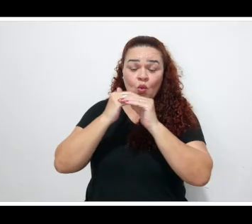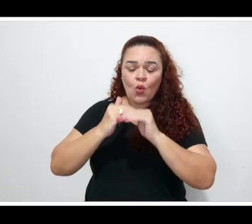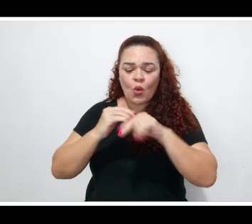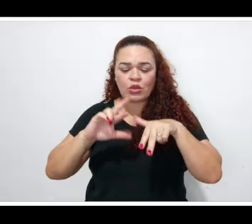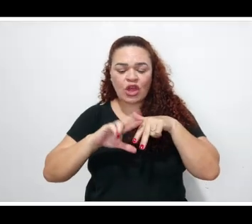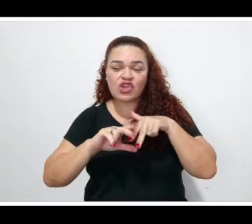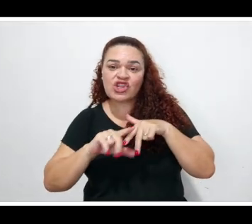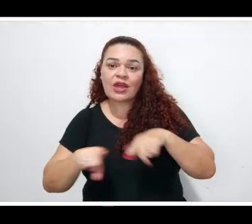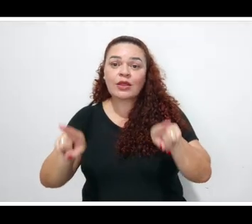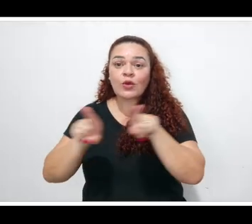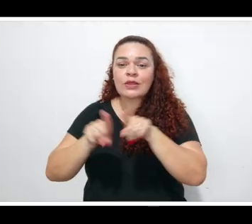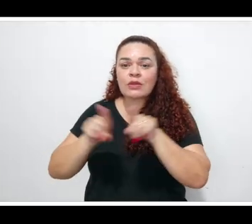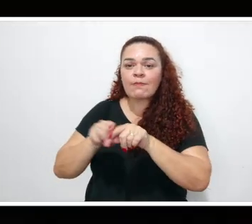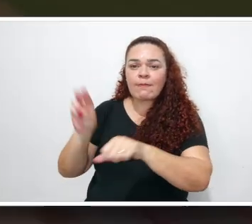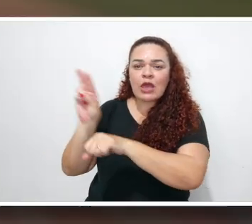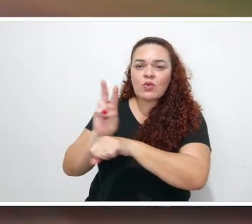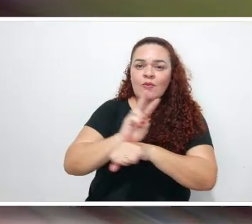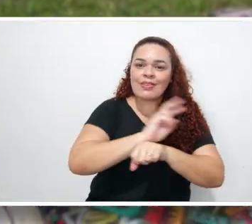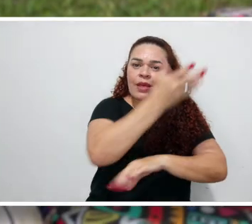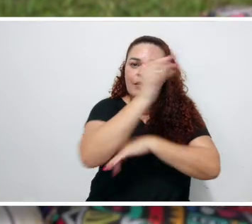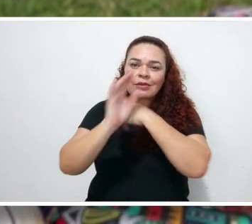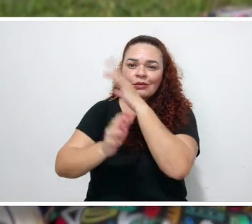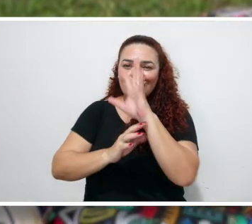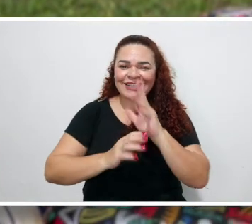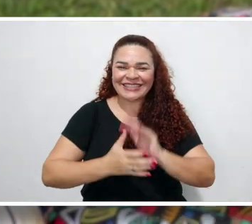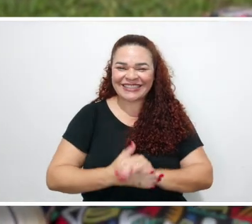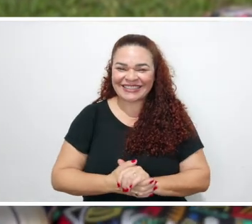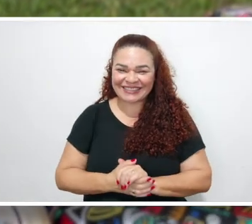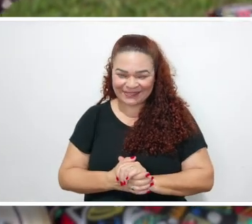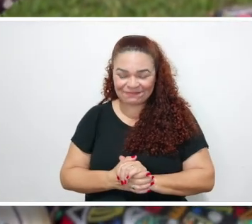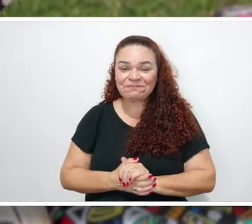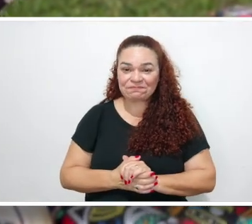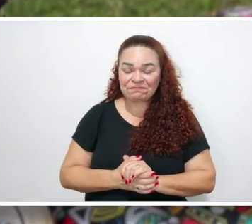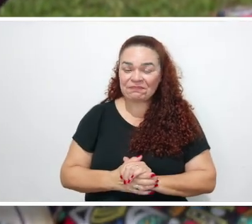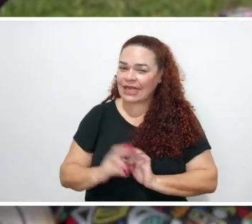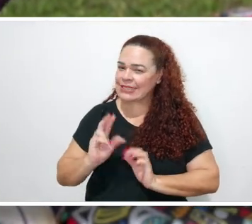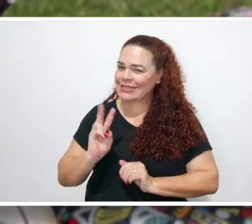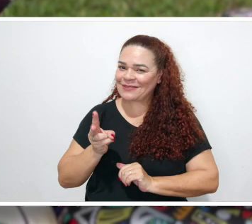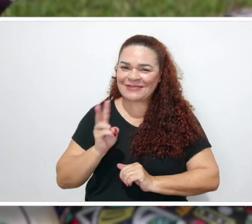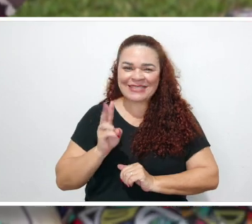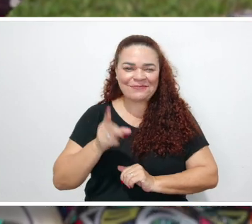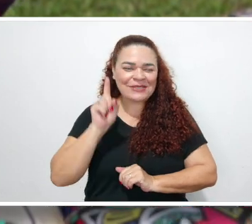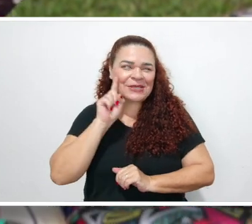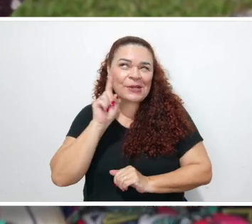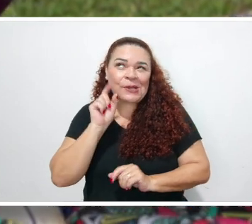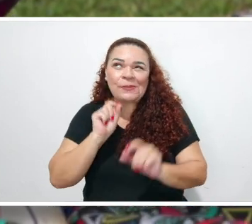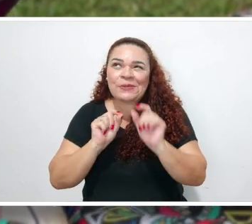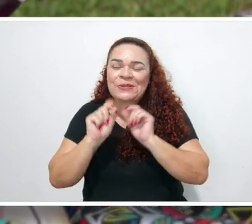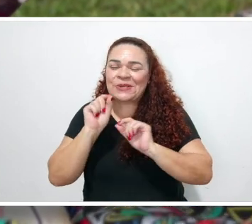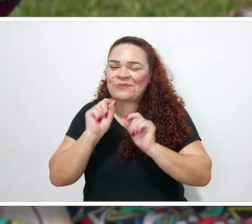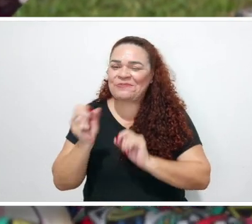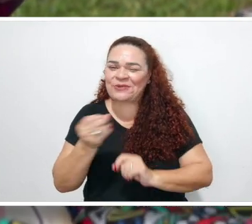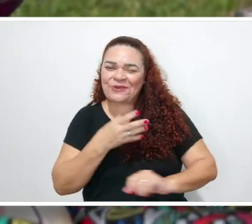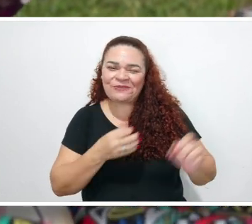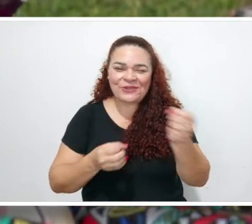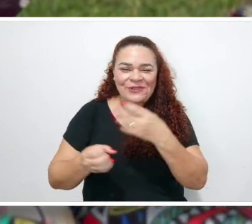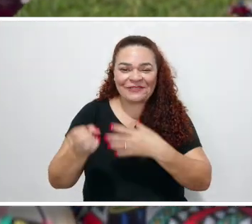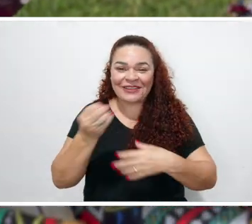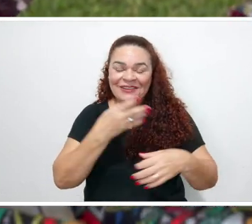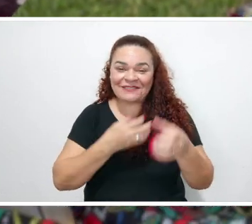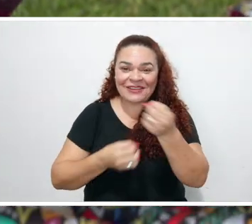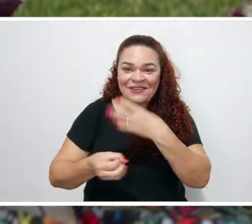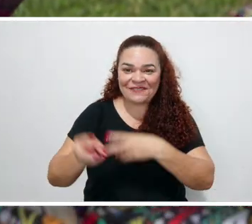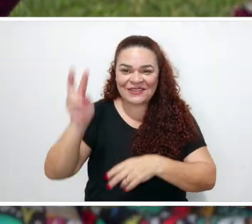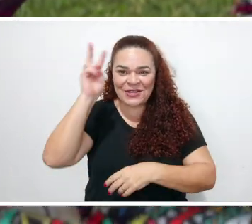e preservação da natureza. Cada programa, novas histórias que as crianças ouviram, inventaram ou